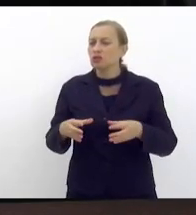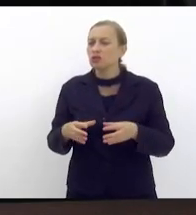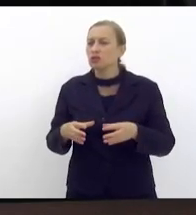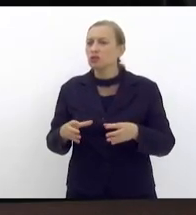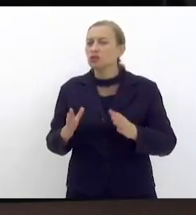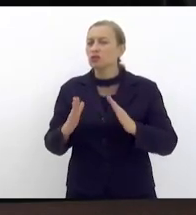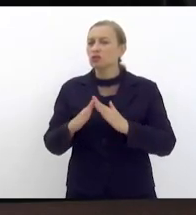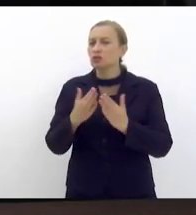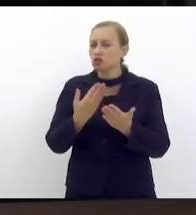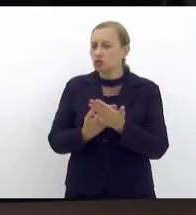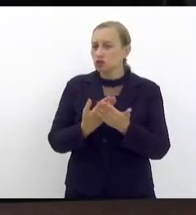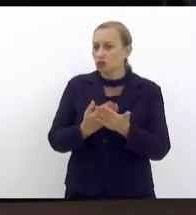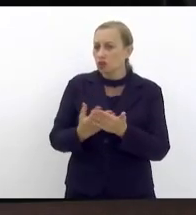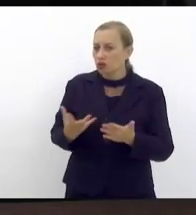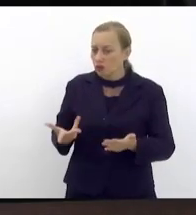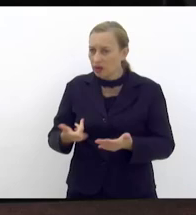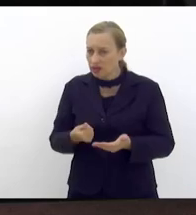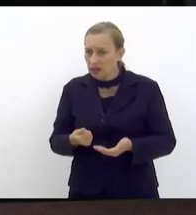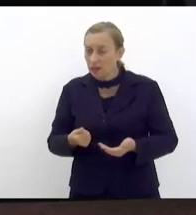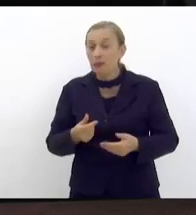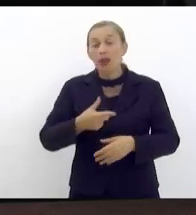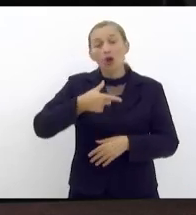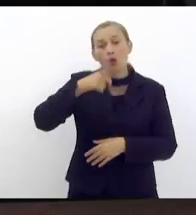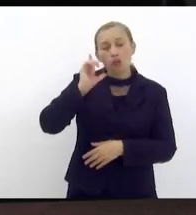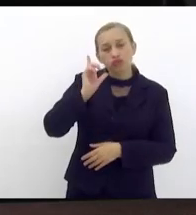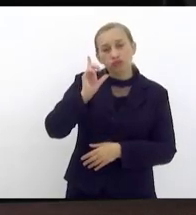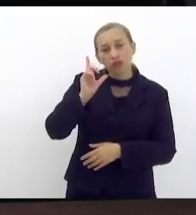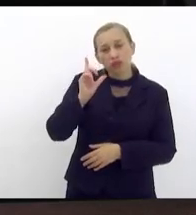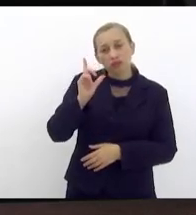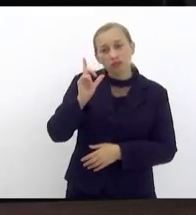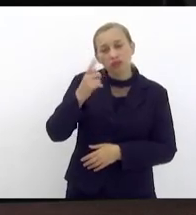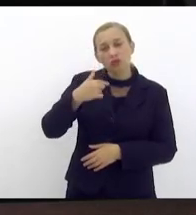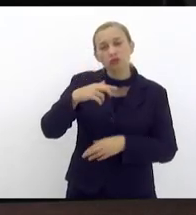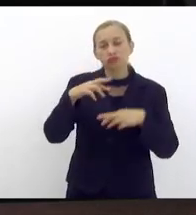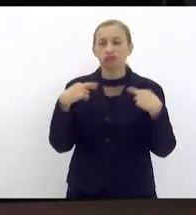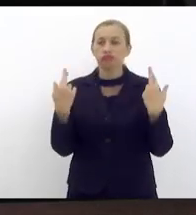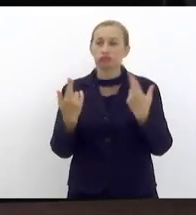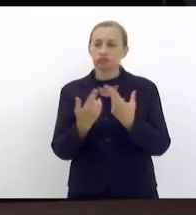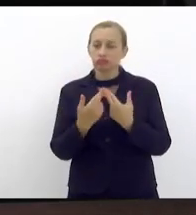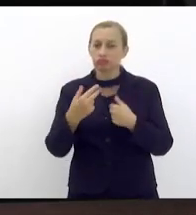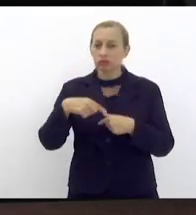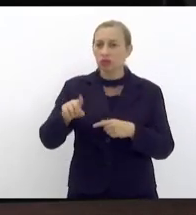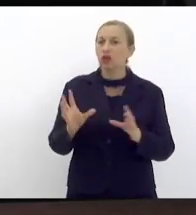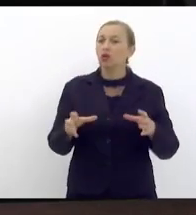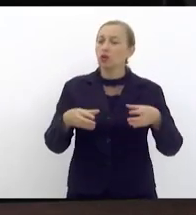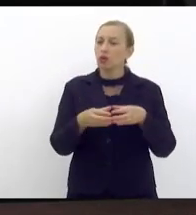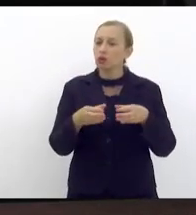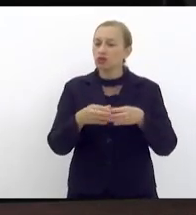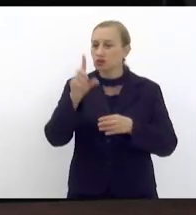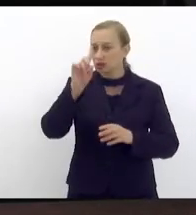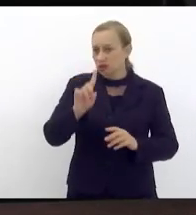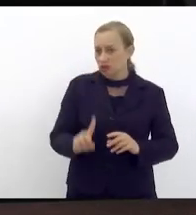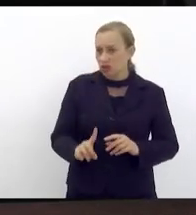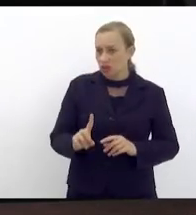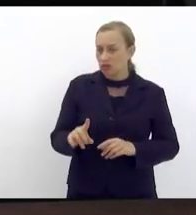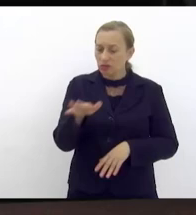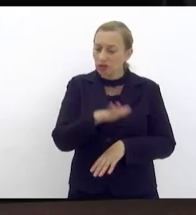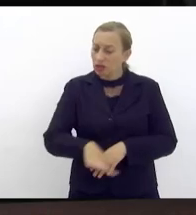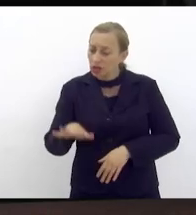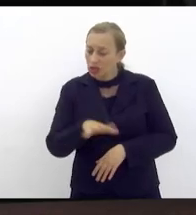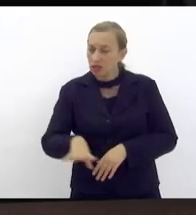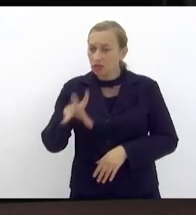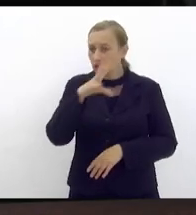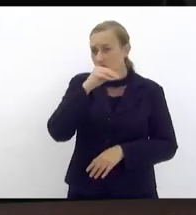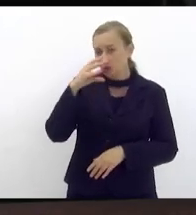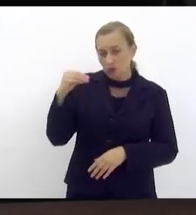atendido ontem participei da reunião na comissão dos Direitos da Criança do